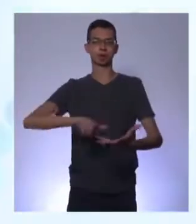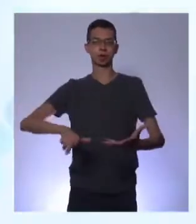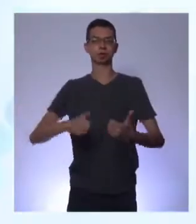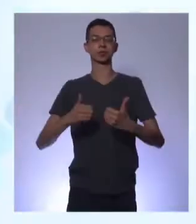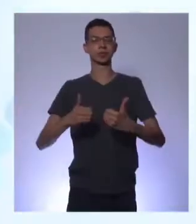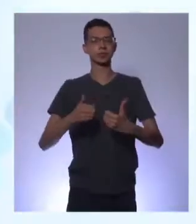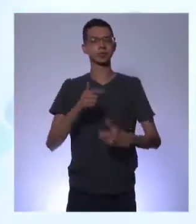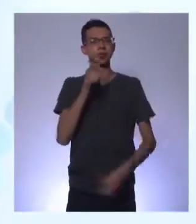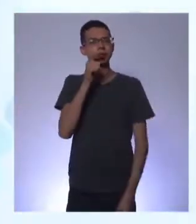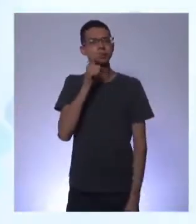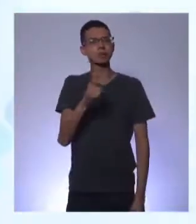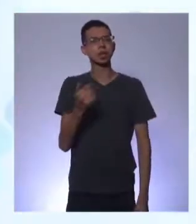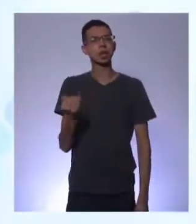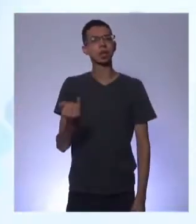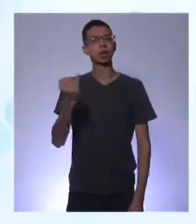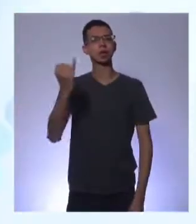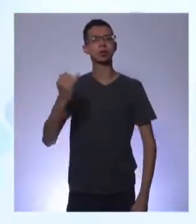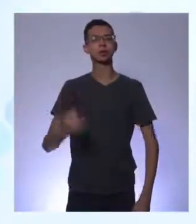interessante, né?